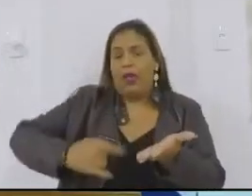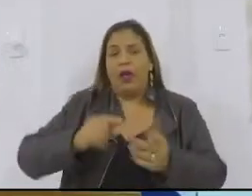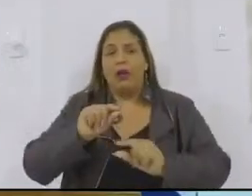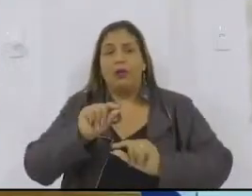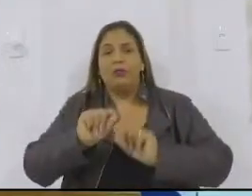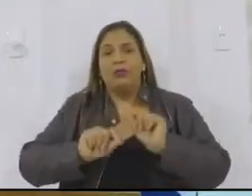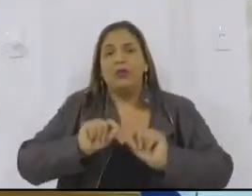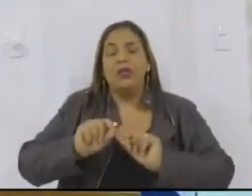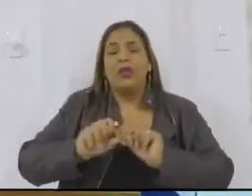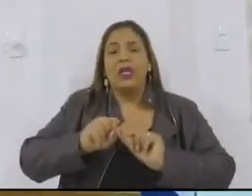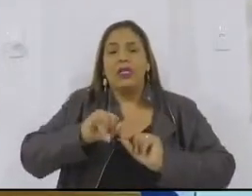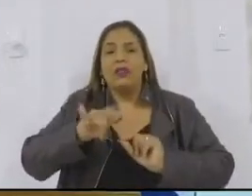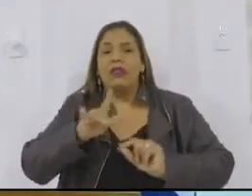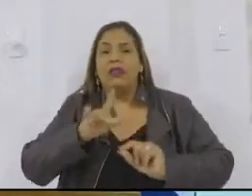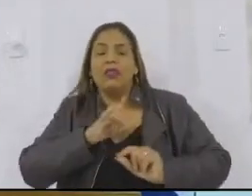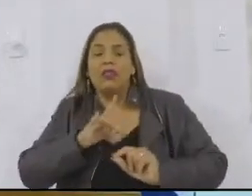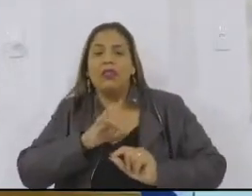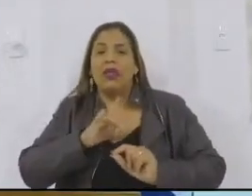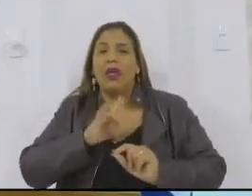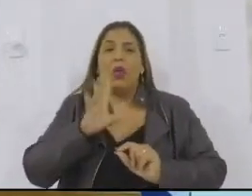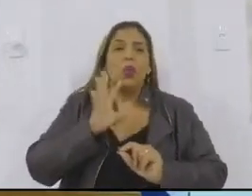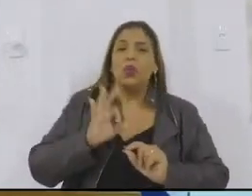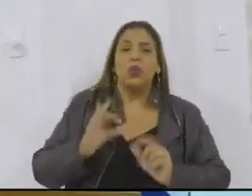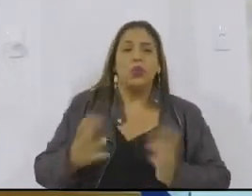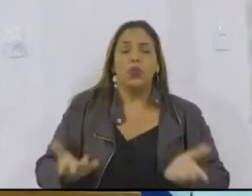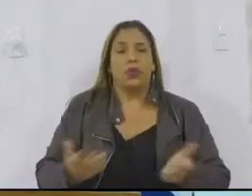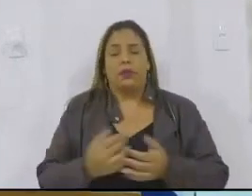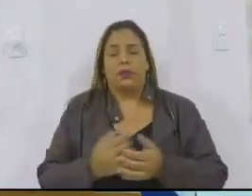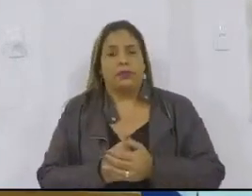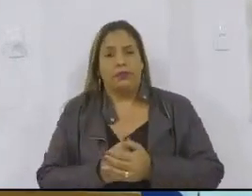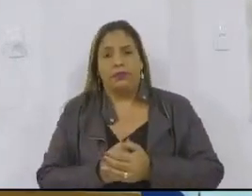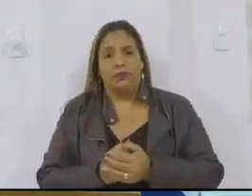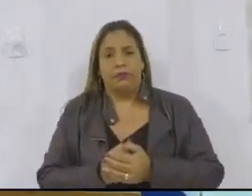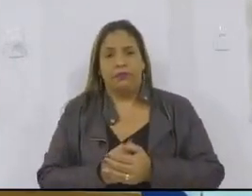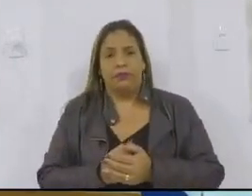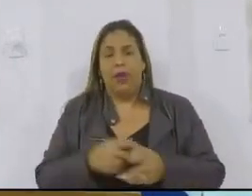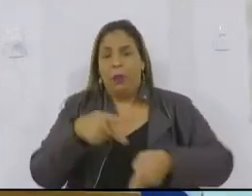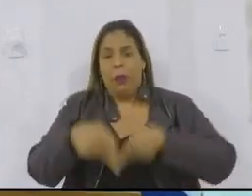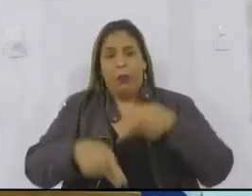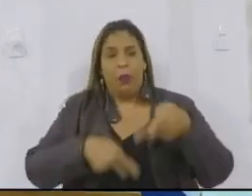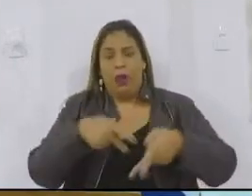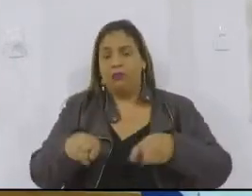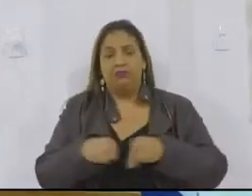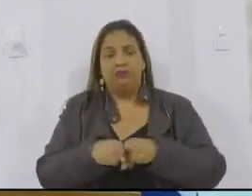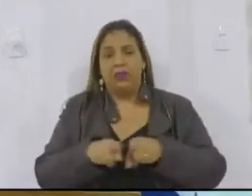se é Estado, se é município, eu não sei. E nem muito menos a população.